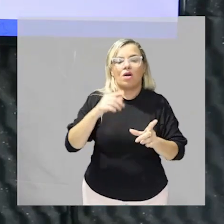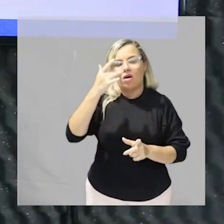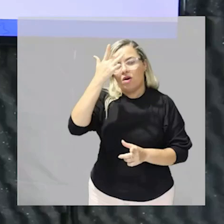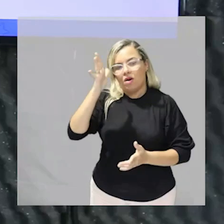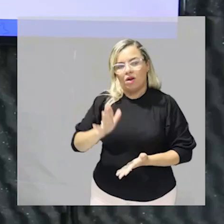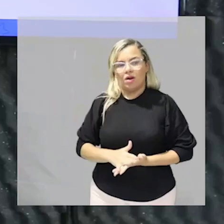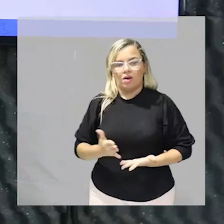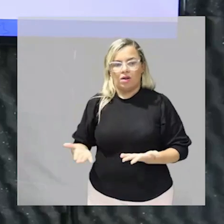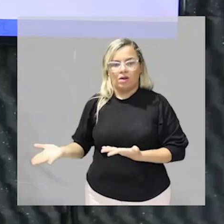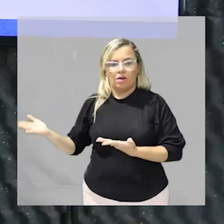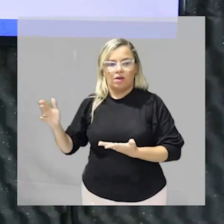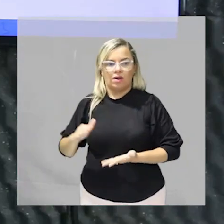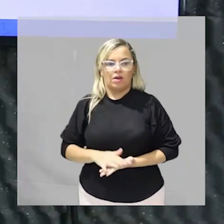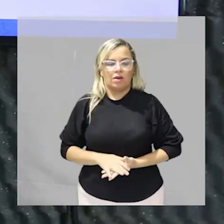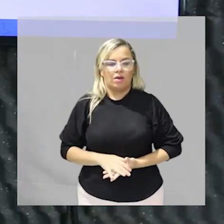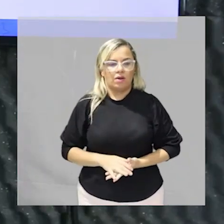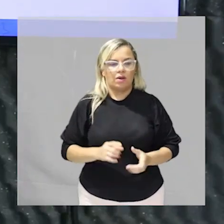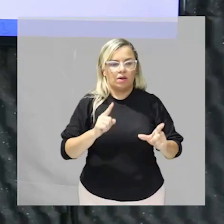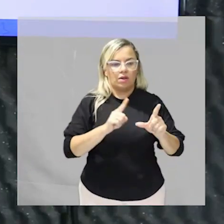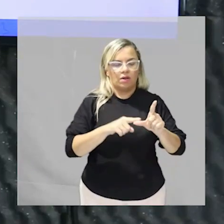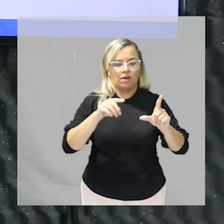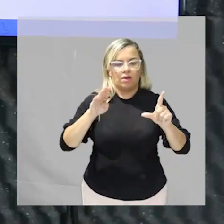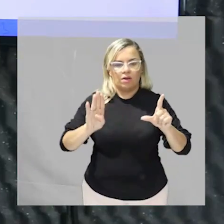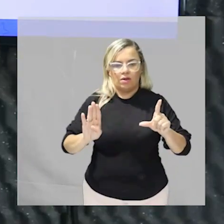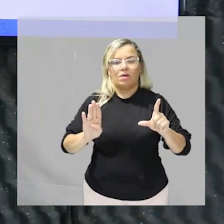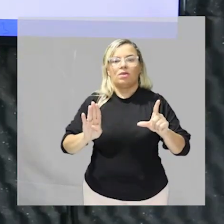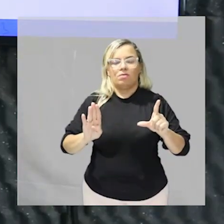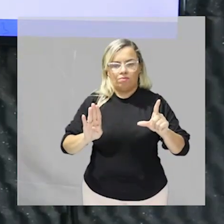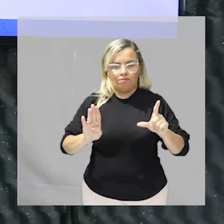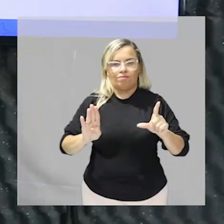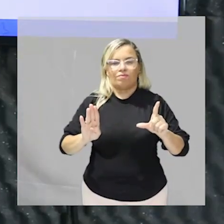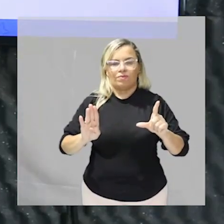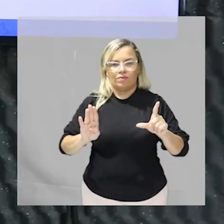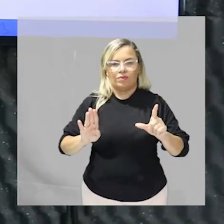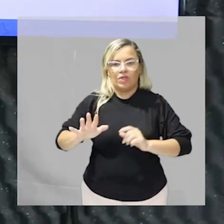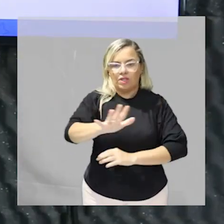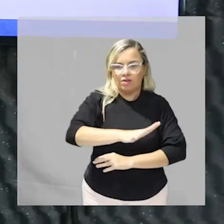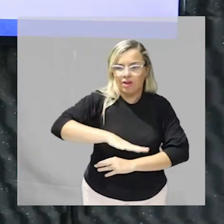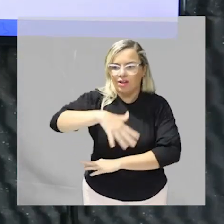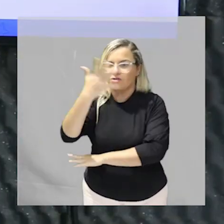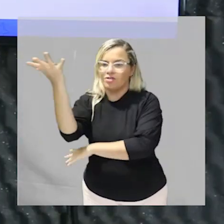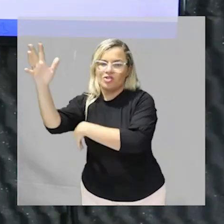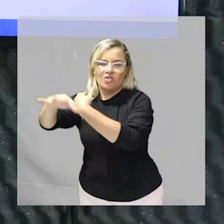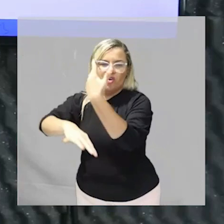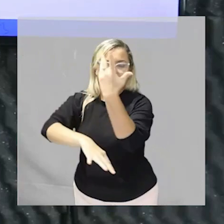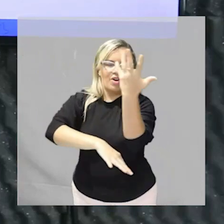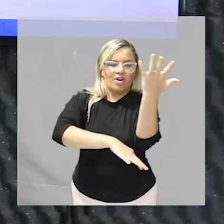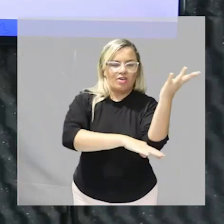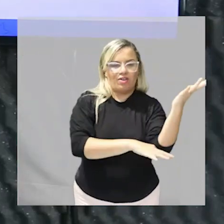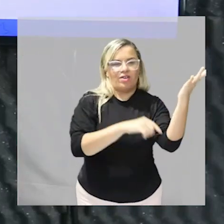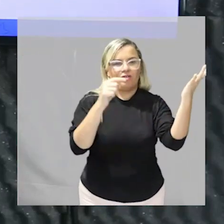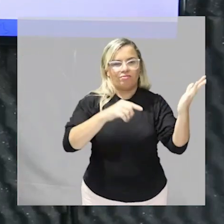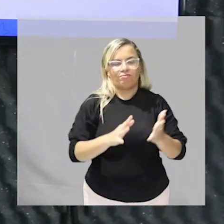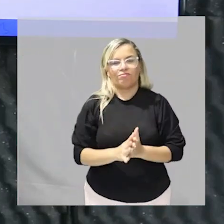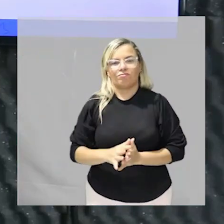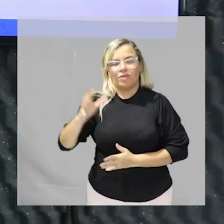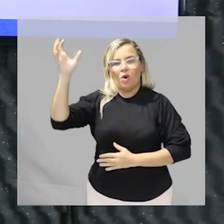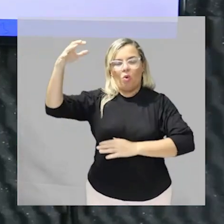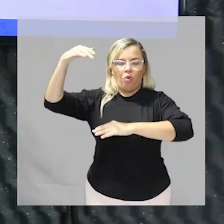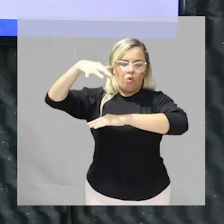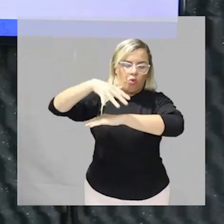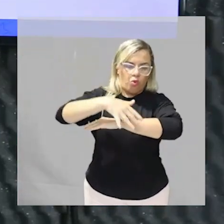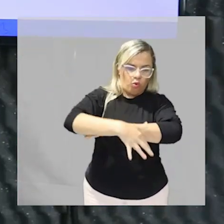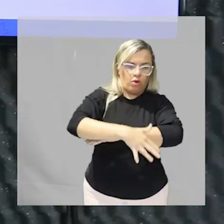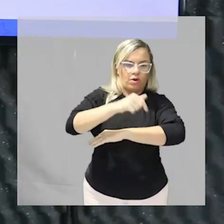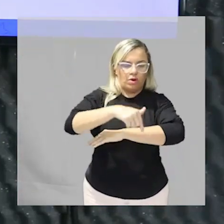certo? É a letra B, tá certo? É a criação de espaços verdes. Isso vai ajudar. Só as outras, ó. Será que a verticalização